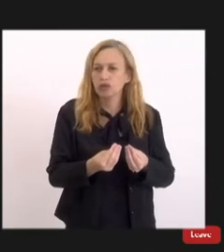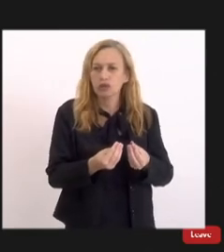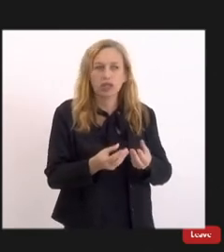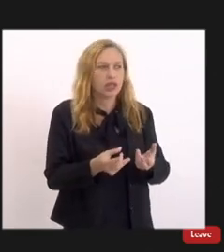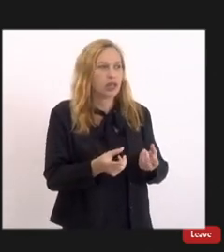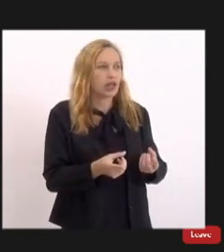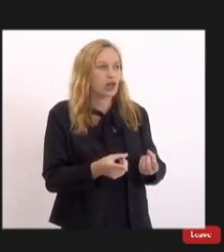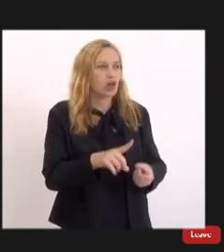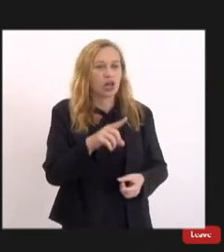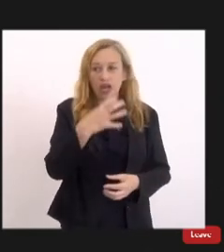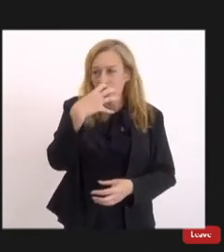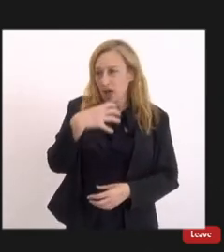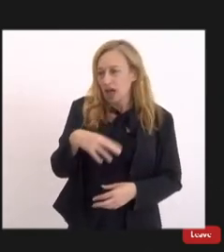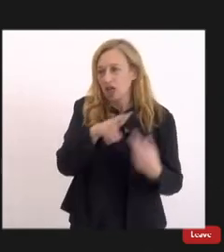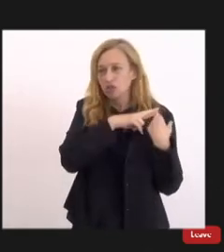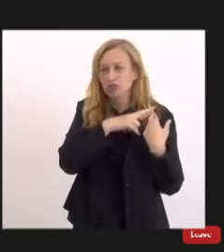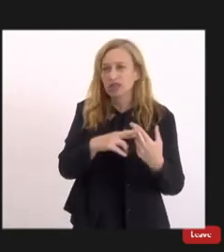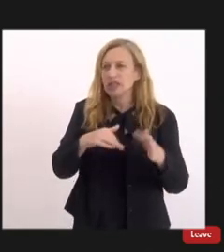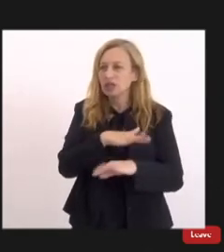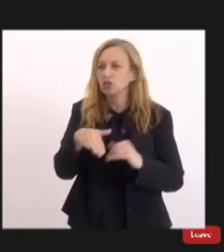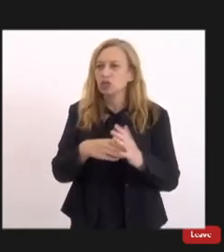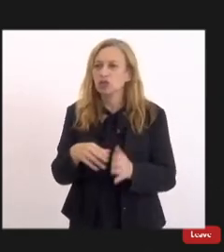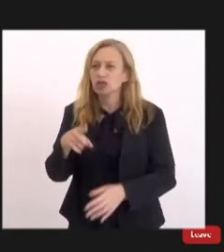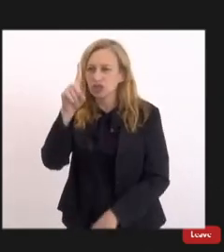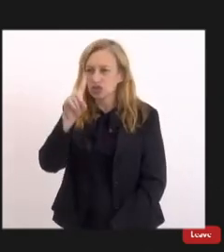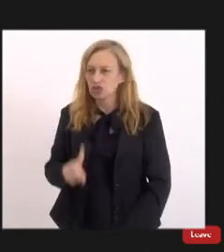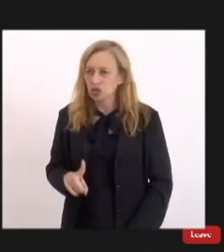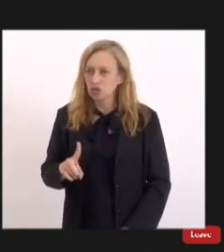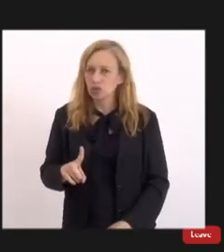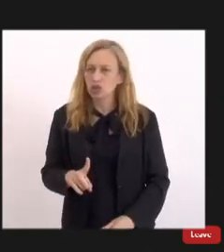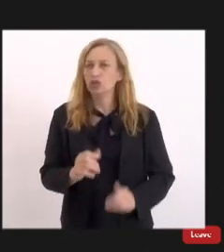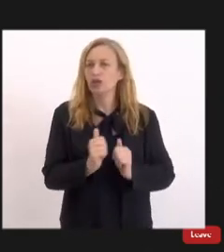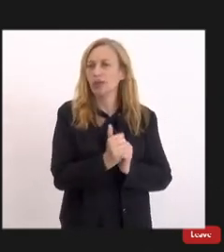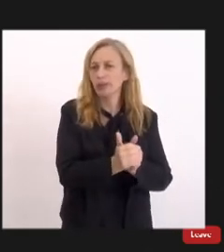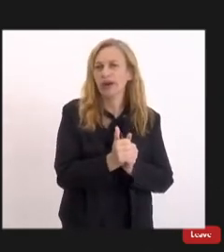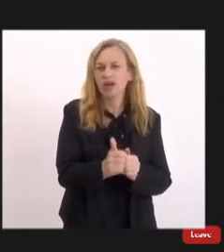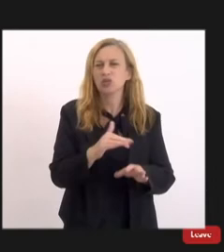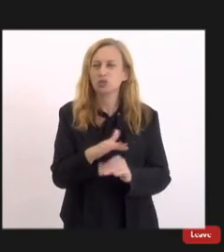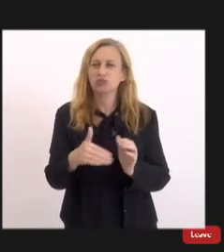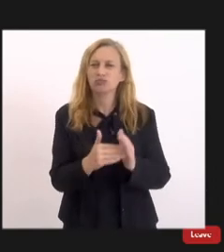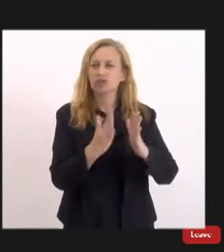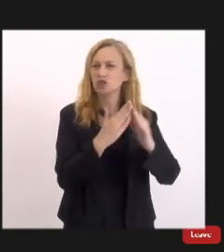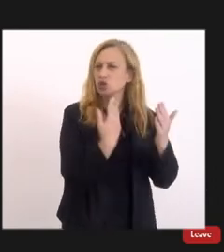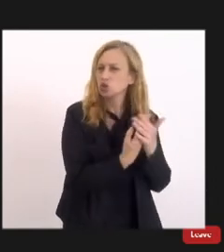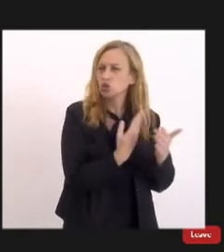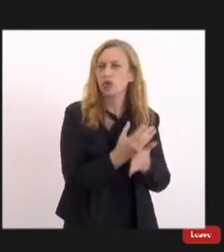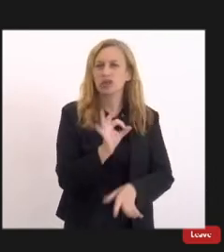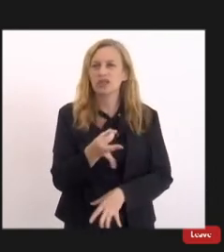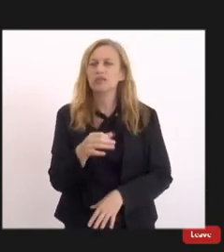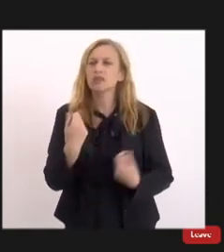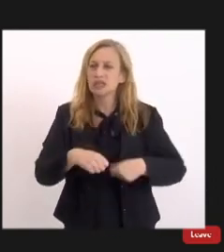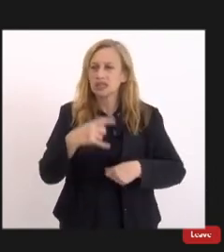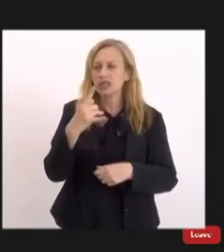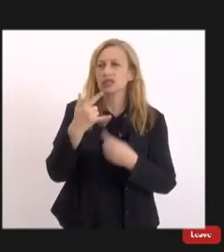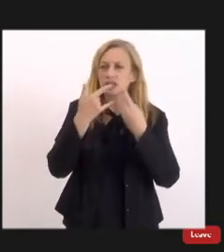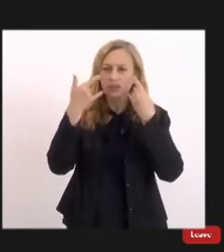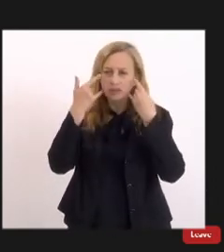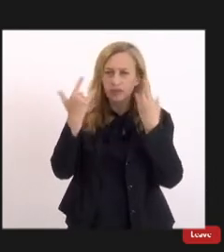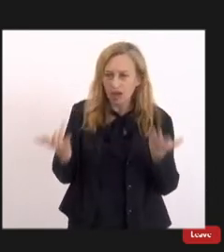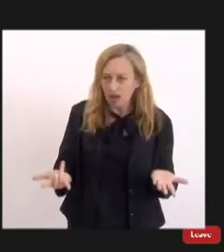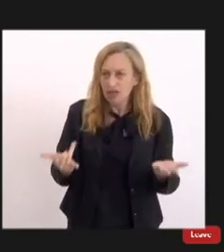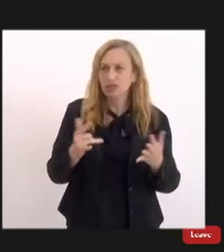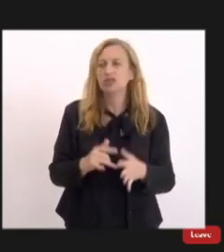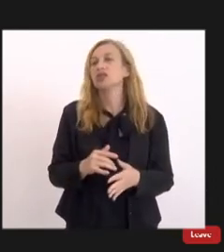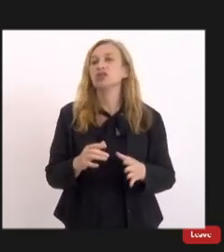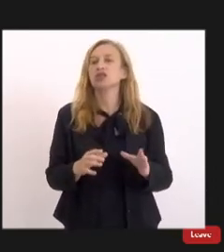dos diretores com um pouco de verba que vai para as escolas, né, a companheira que me antecedeu aqui tem total razão, né, a gente precisa de máscaras numa Omicron que é